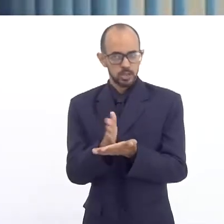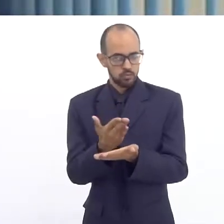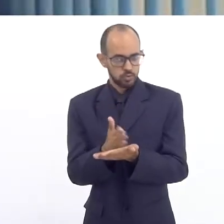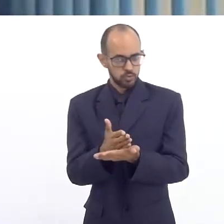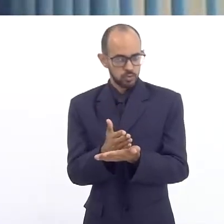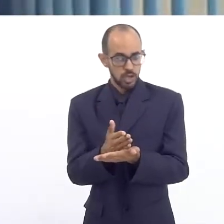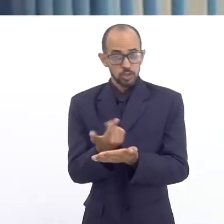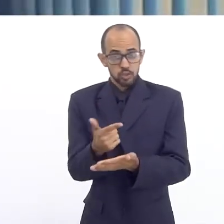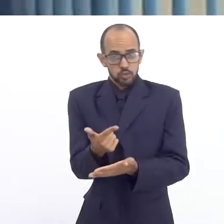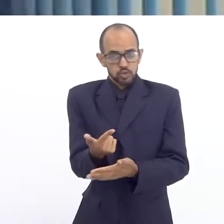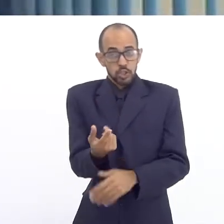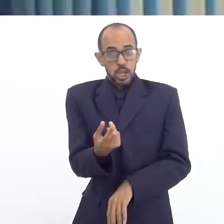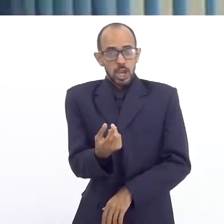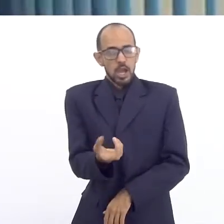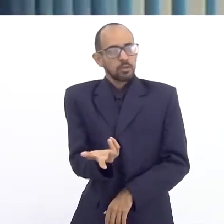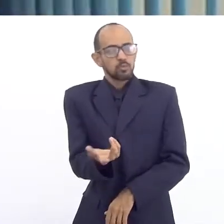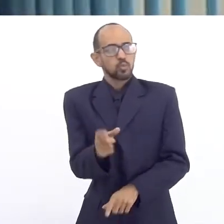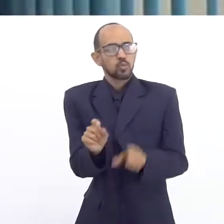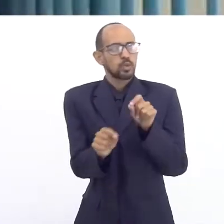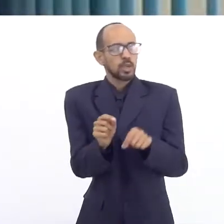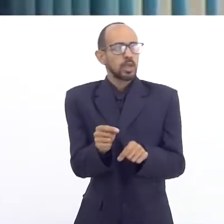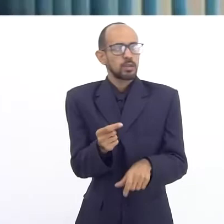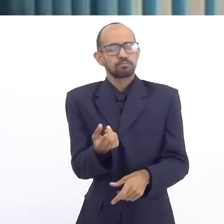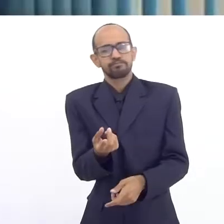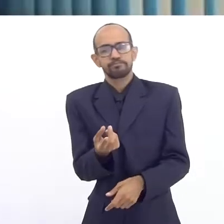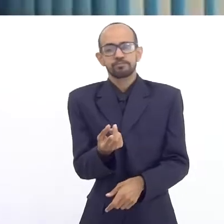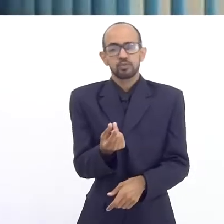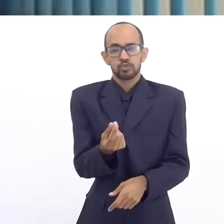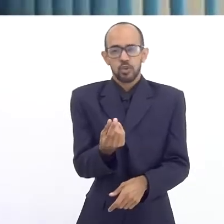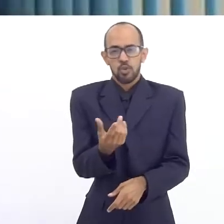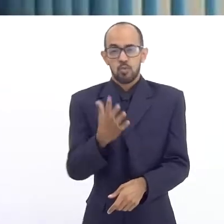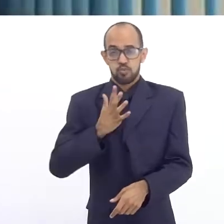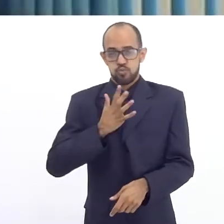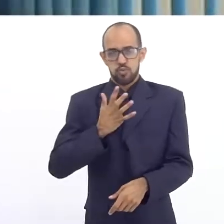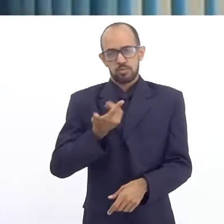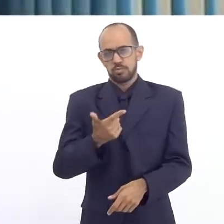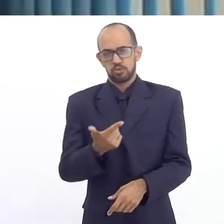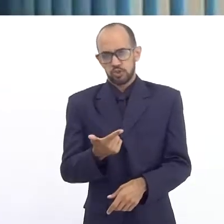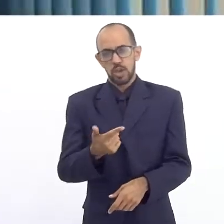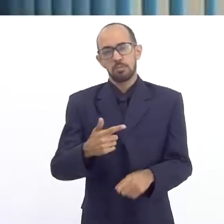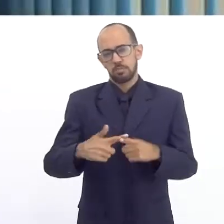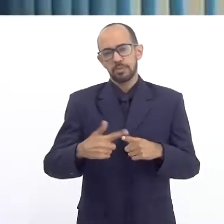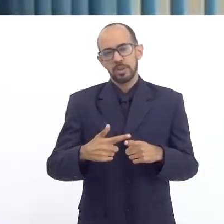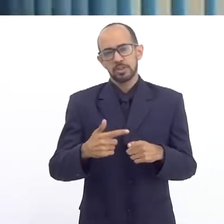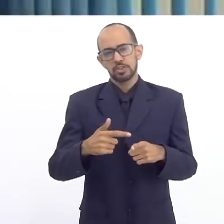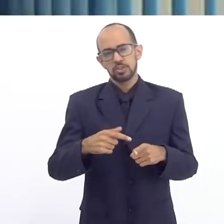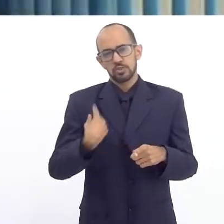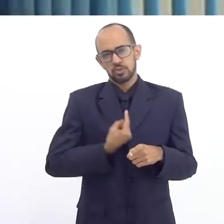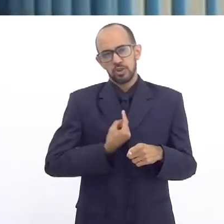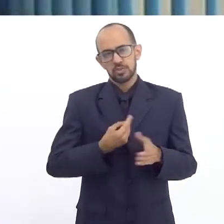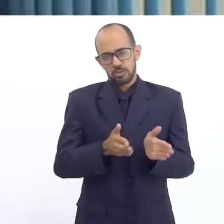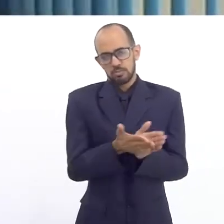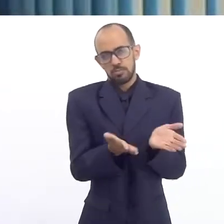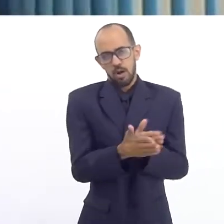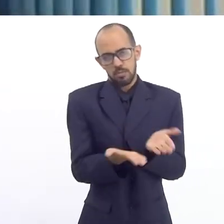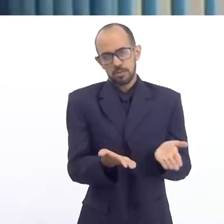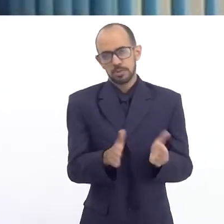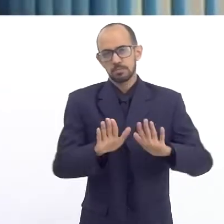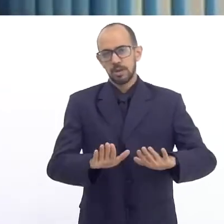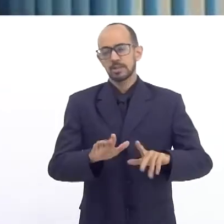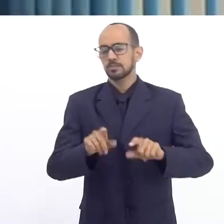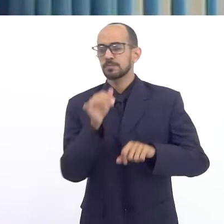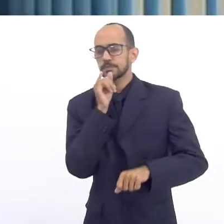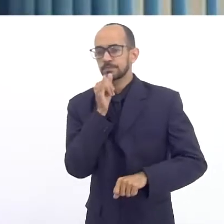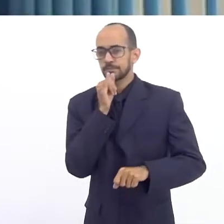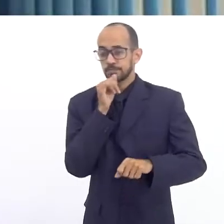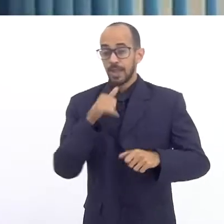muito poder aquisitivo. O poder aquisitivo era de classe média baixa, né? Da minha infância. Mas,